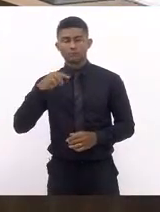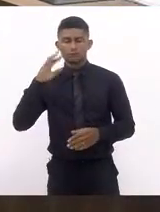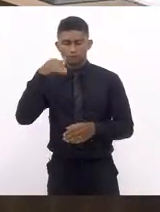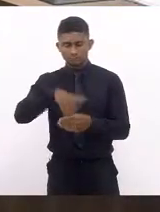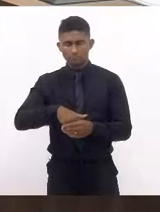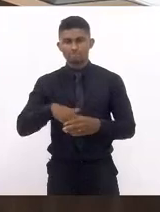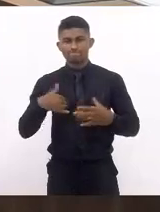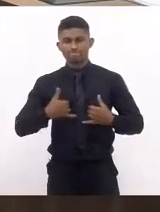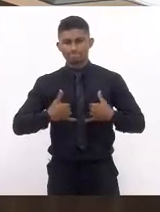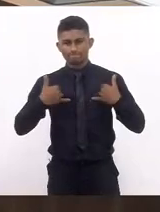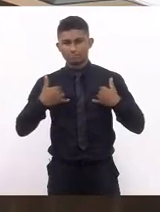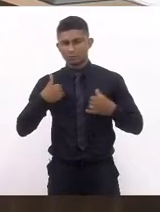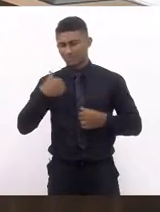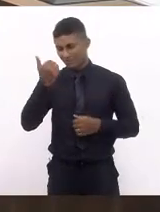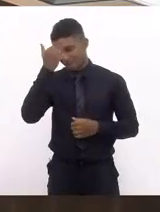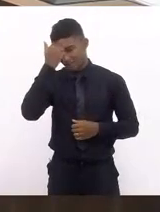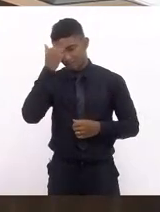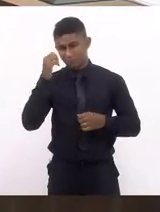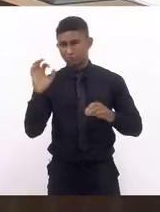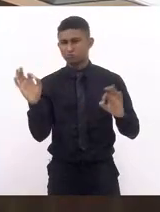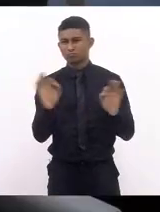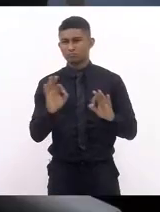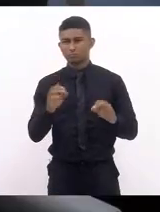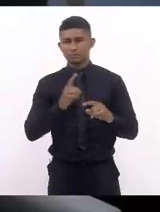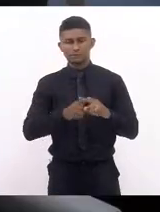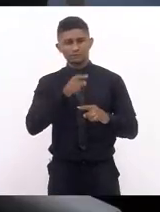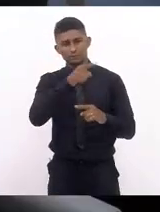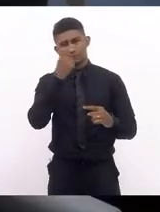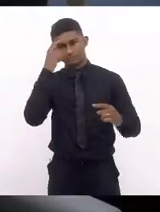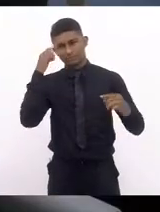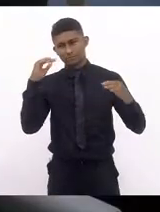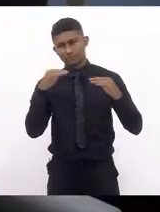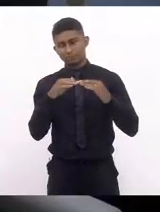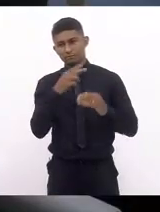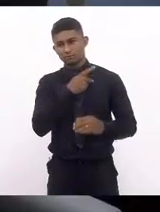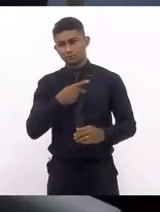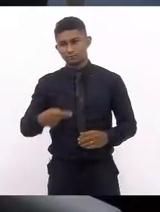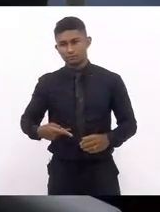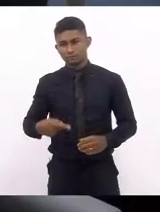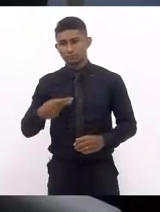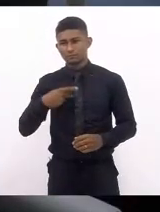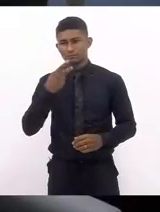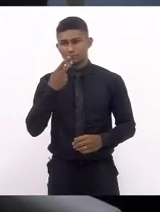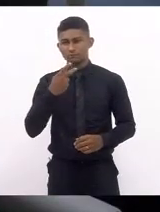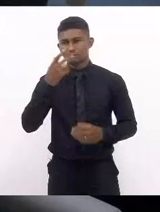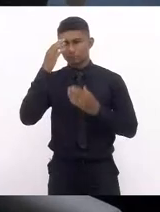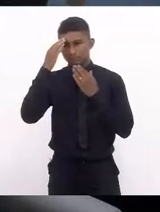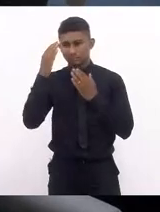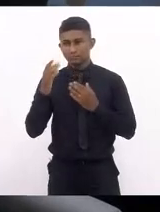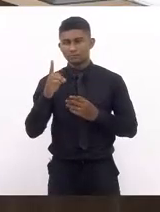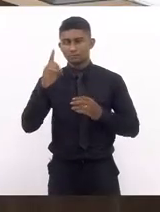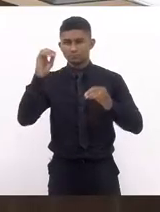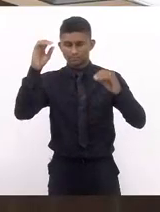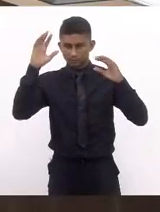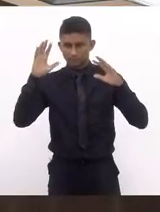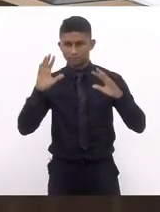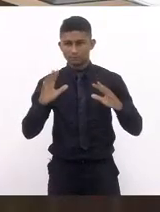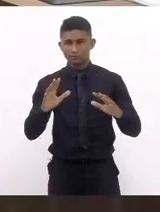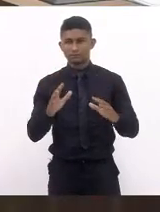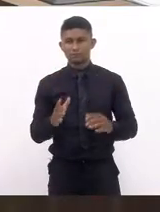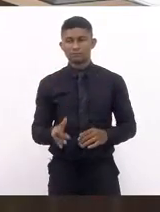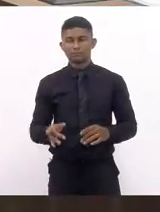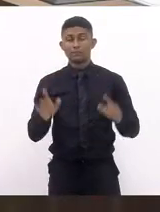porque acompanhei a liderança do presidente André Ceciliano tem o título muito obrigado que Deus nos abençoe